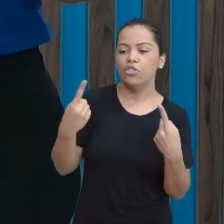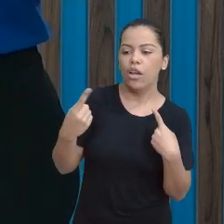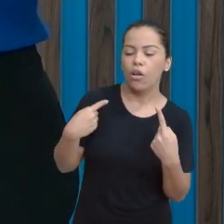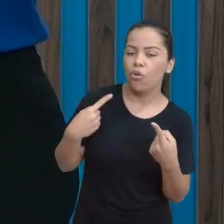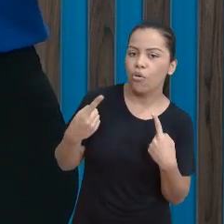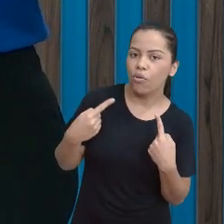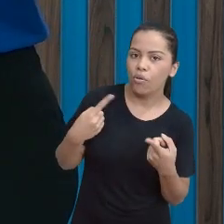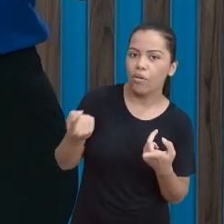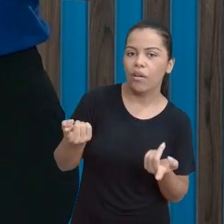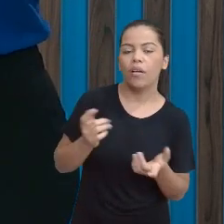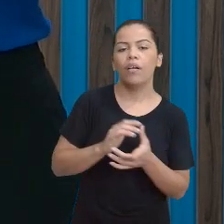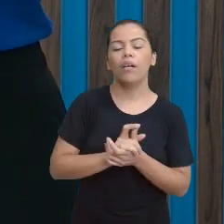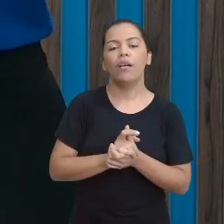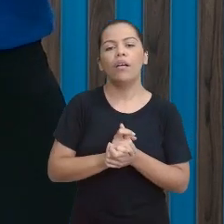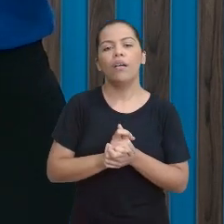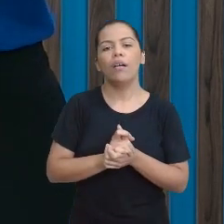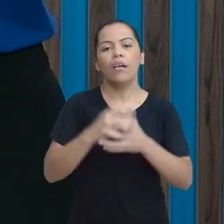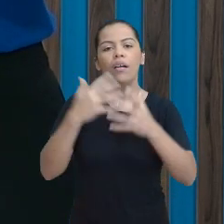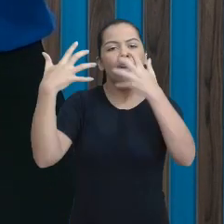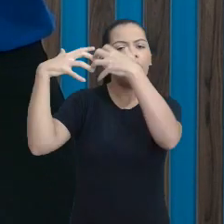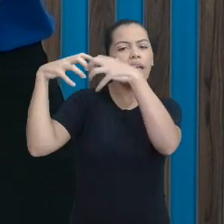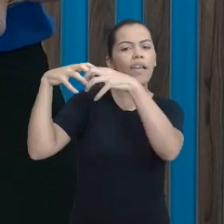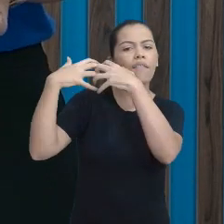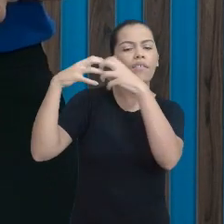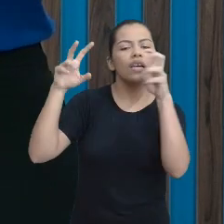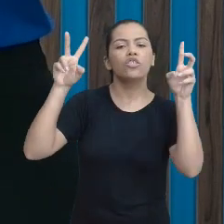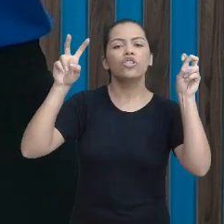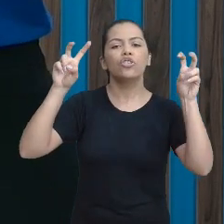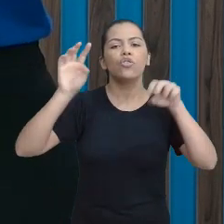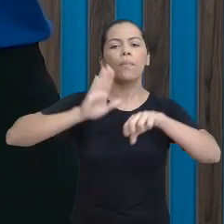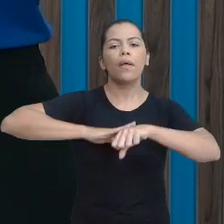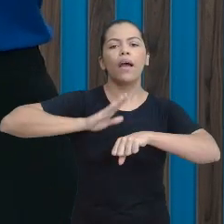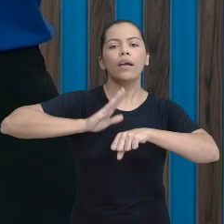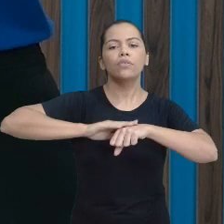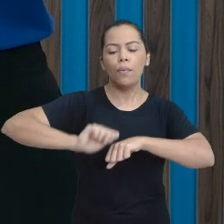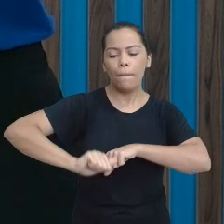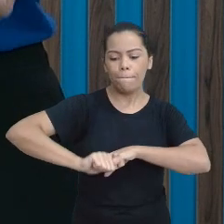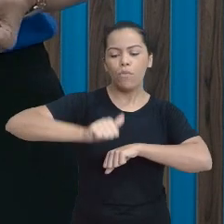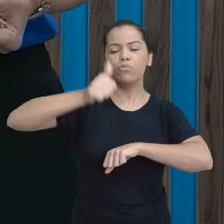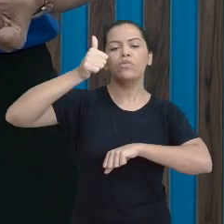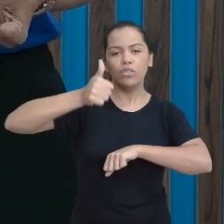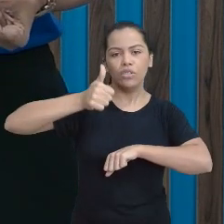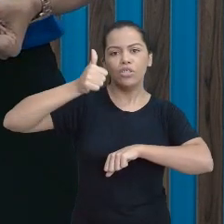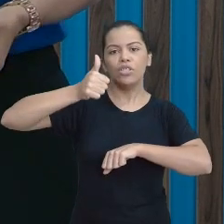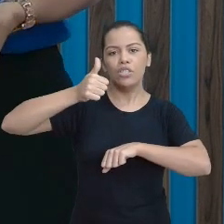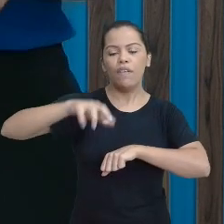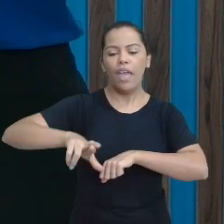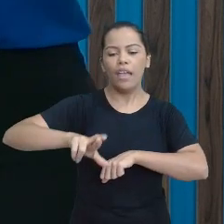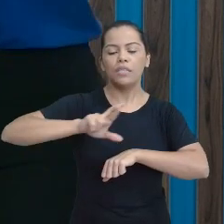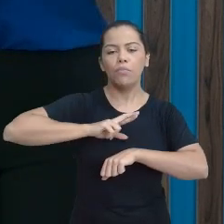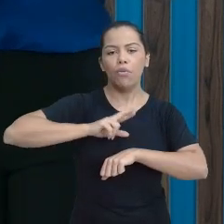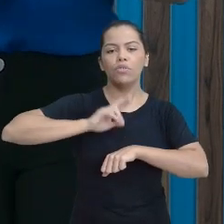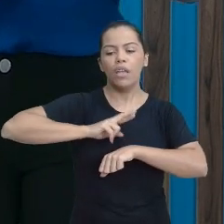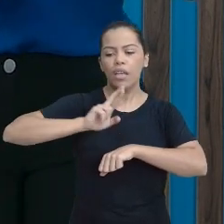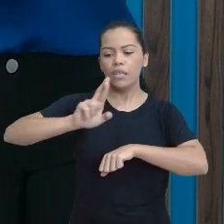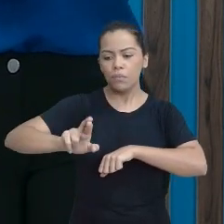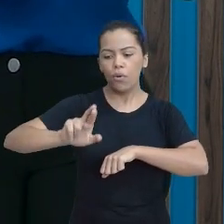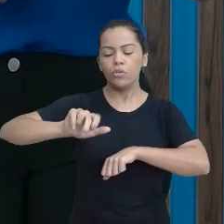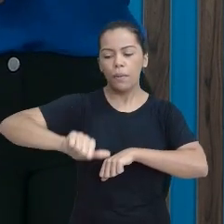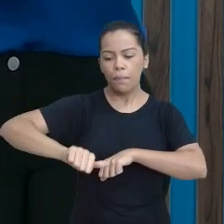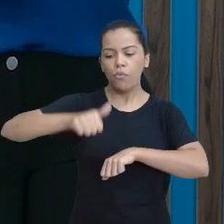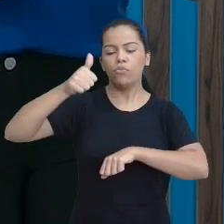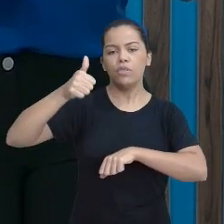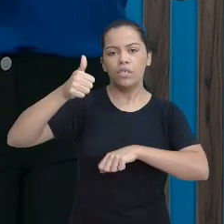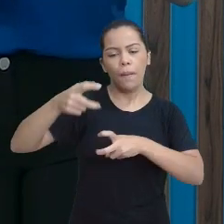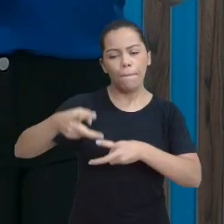conversar, refletir sobre ações positivas, sobre respostas positivas, né? E perceber de